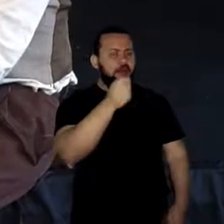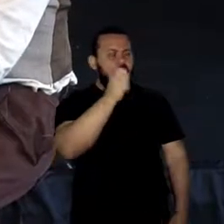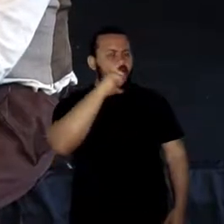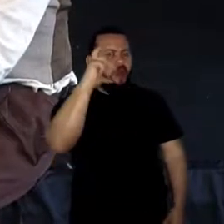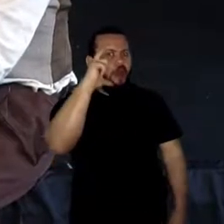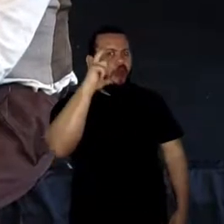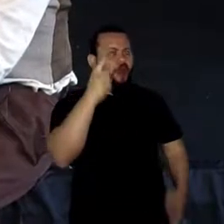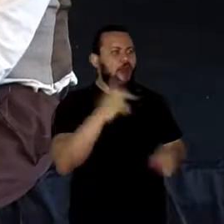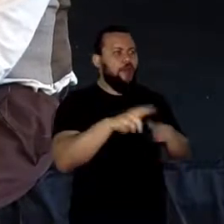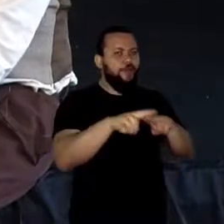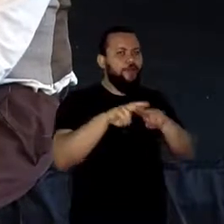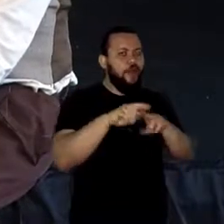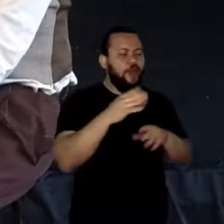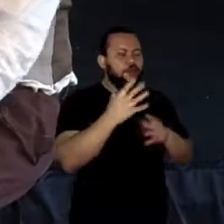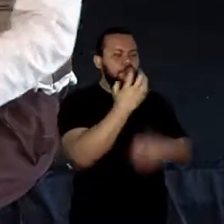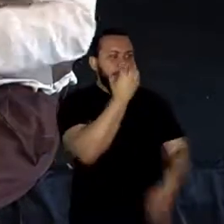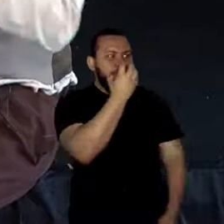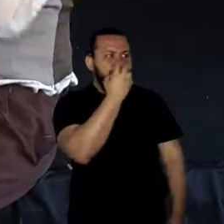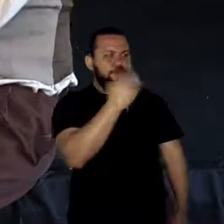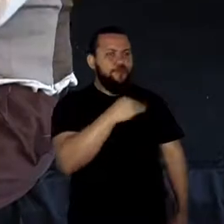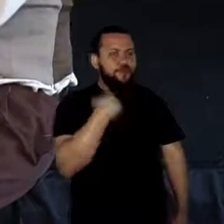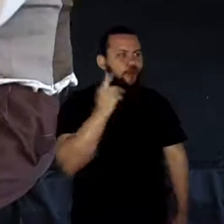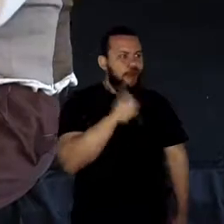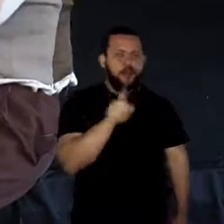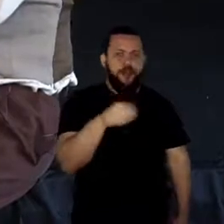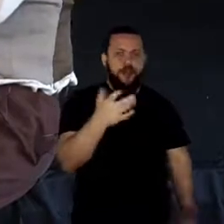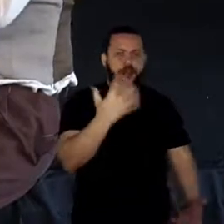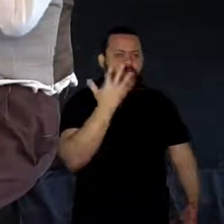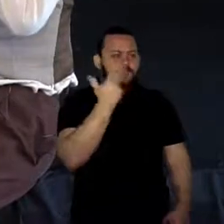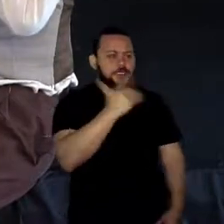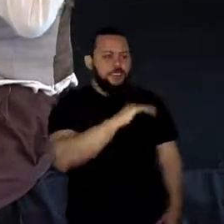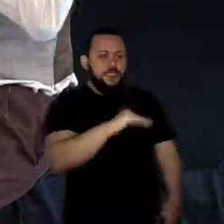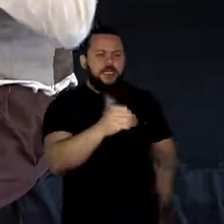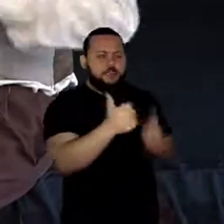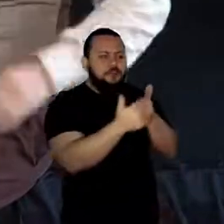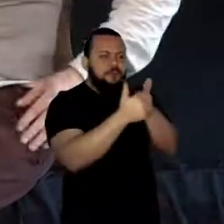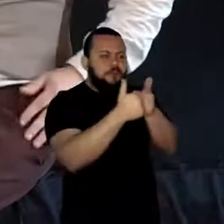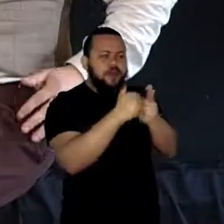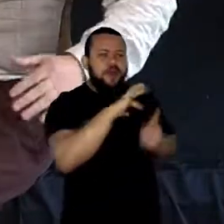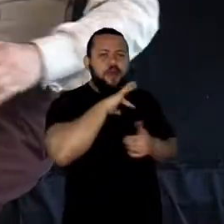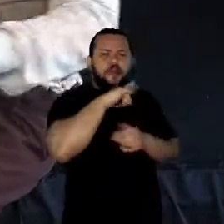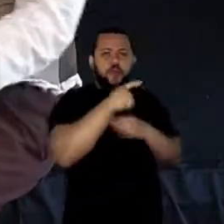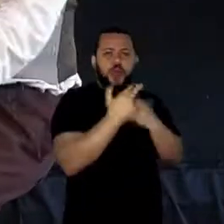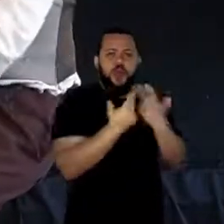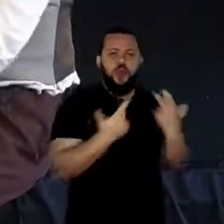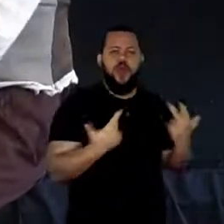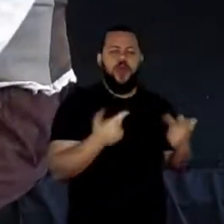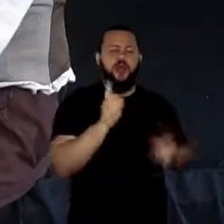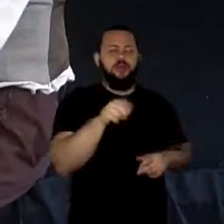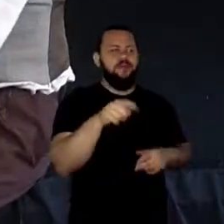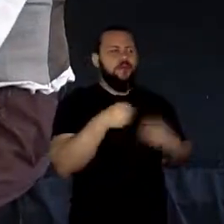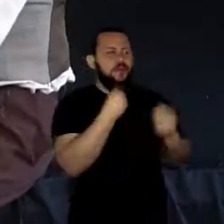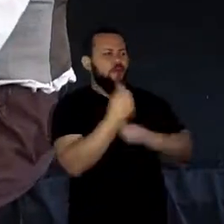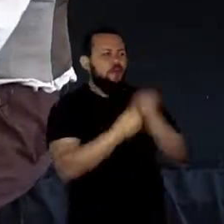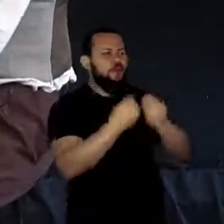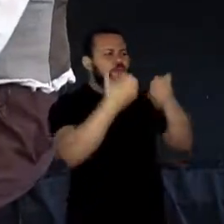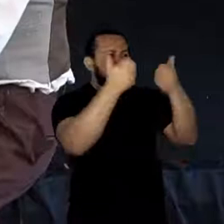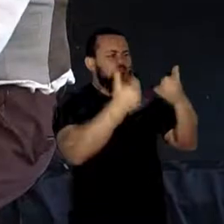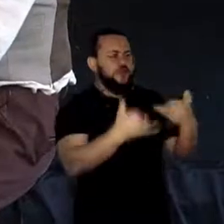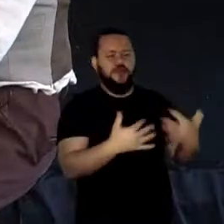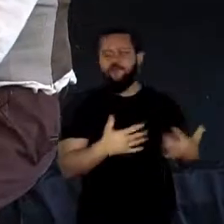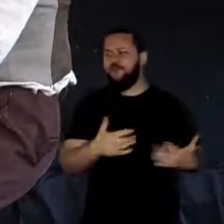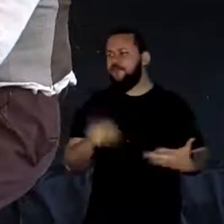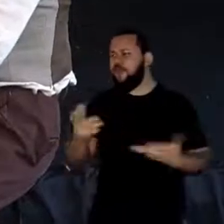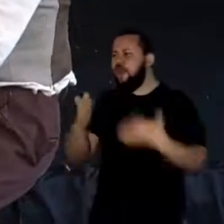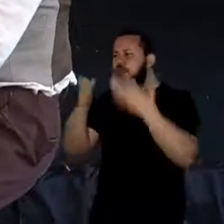né? Sim. E as crianças são muito próximas, né, aos animais. E como que o público recebe isso. É que o teatro, eu acho que